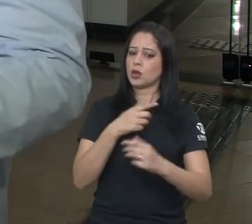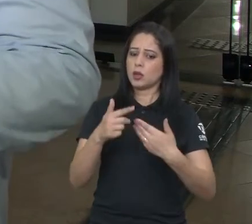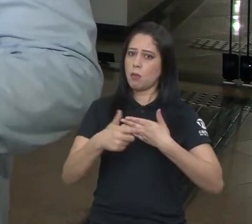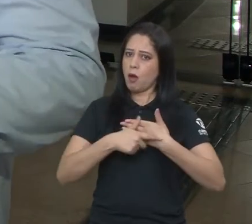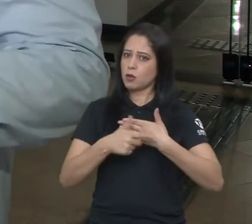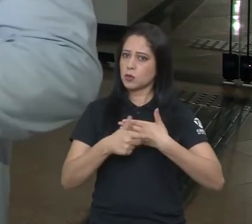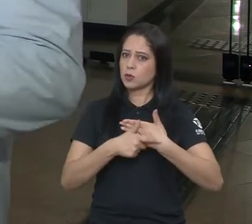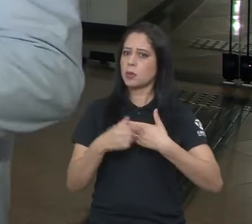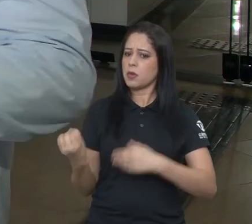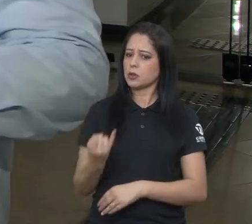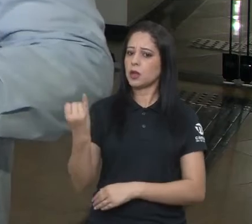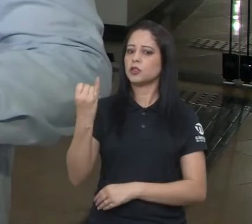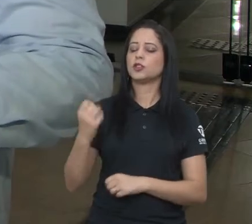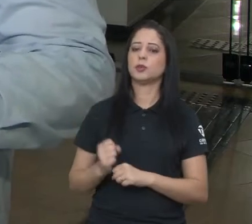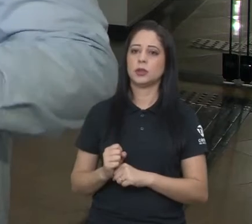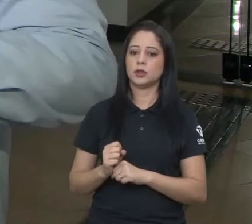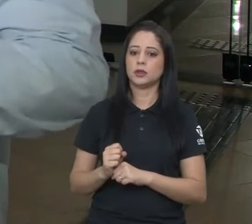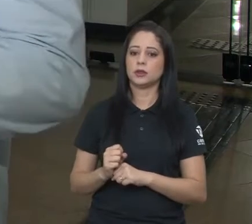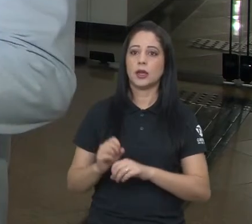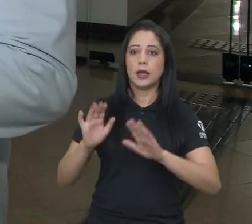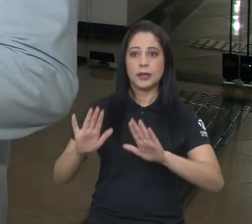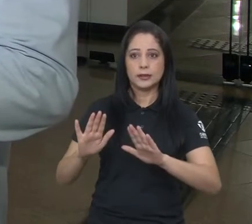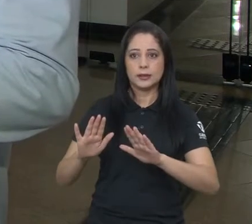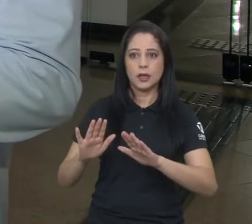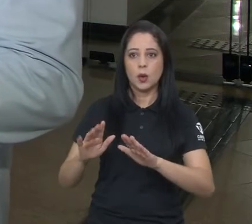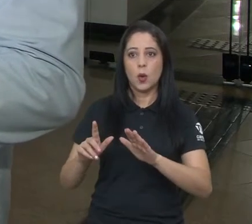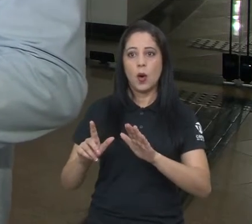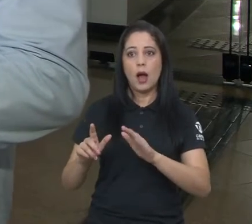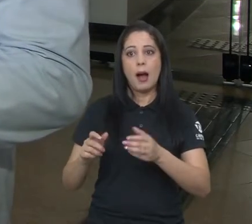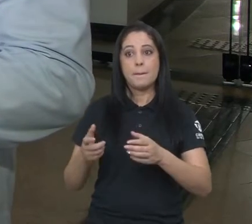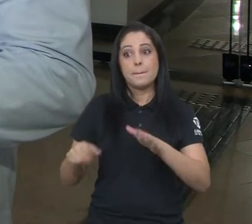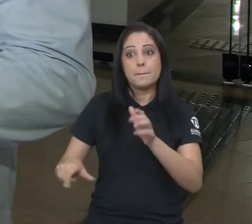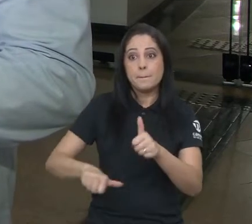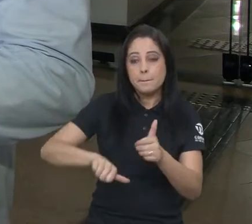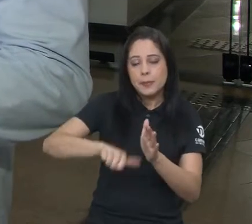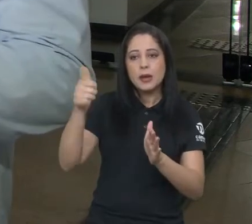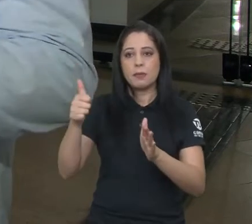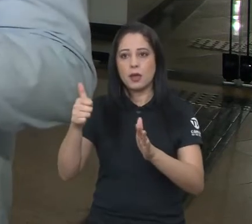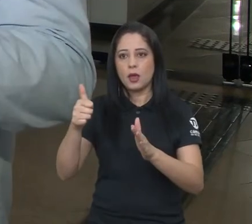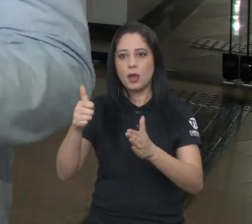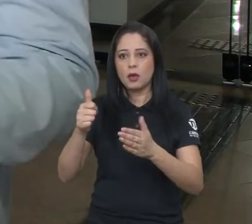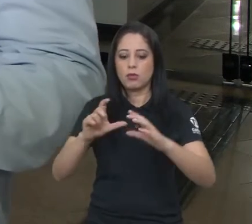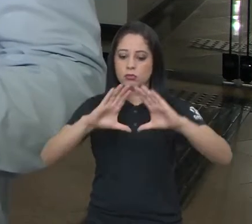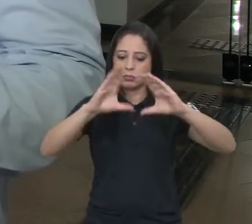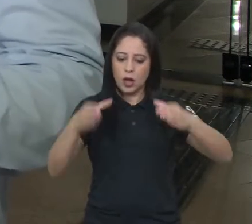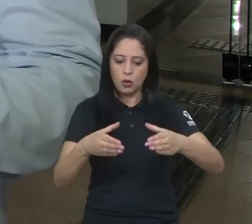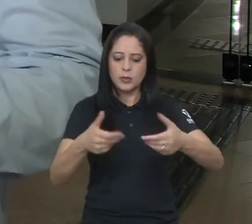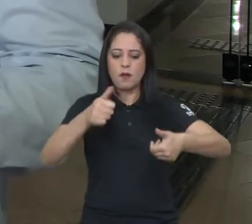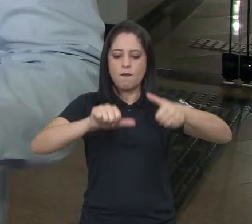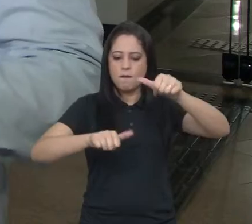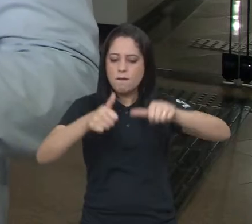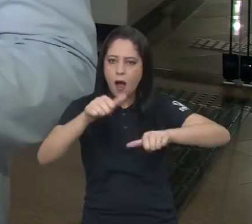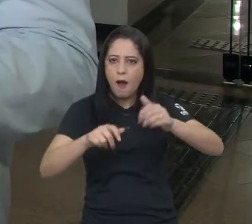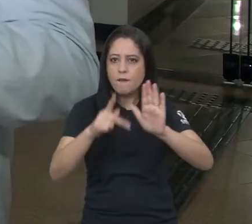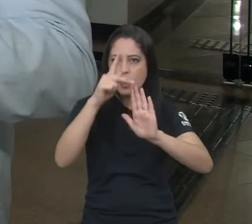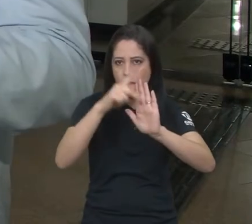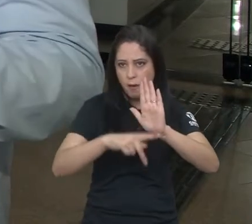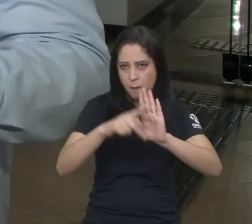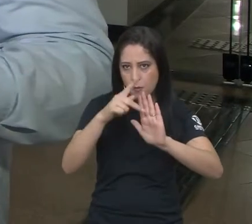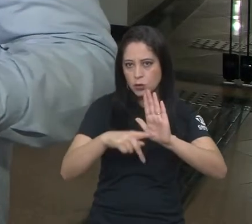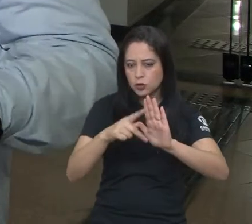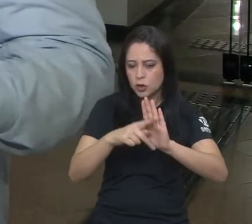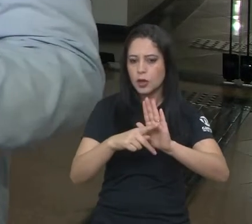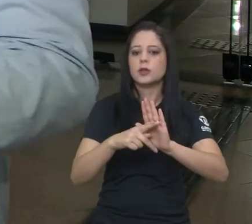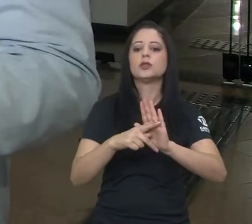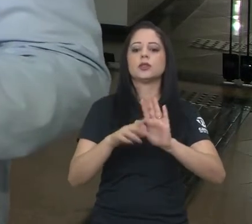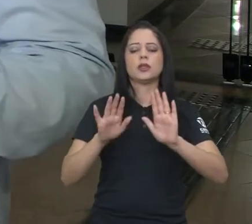pelo plenário ou não, independente do tema, obrigatoriamente ele passa pela Comissão de Justiça. Então, na análise dos projetos e dos